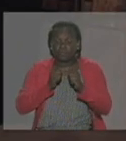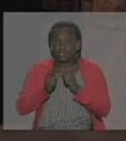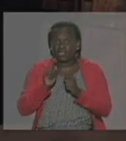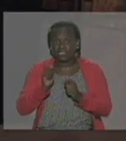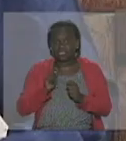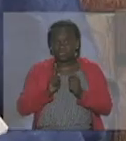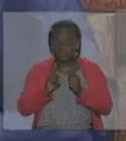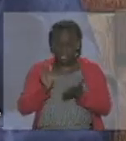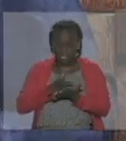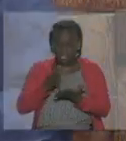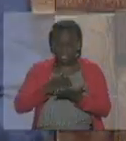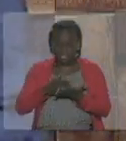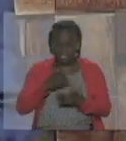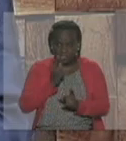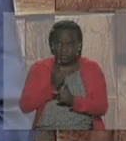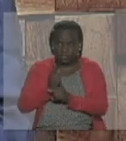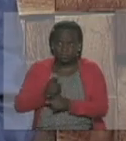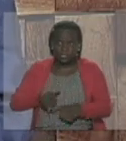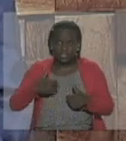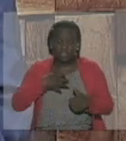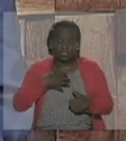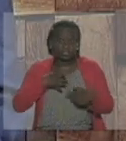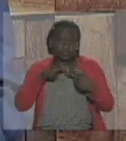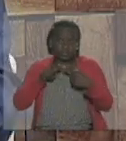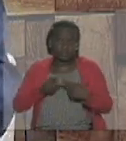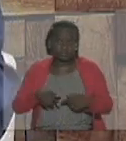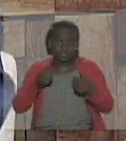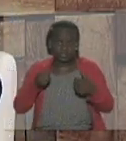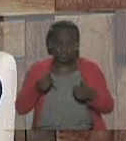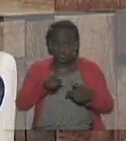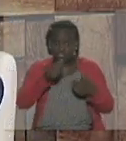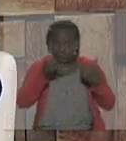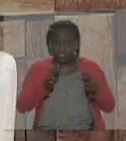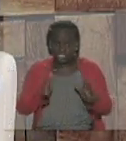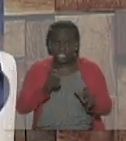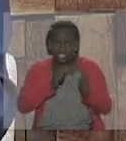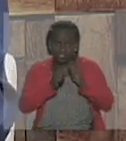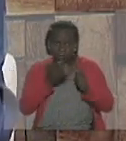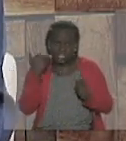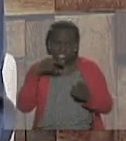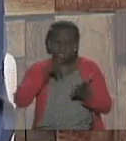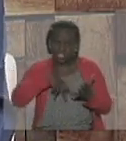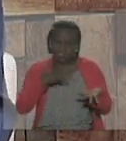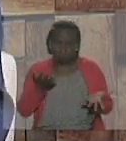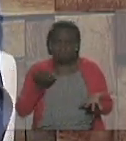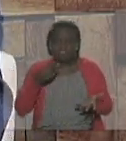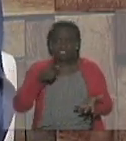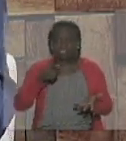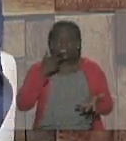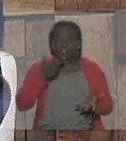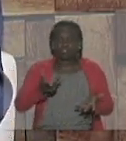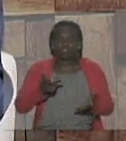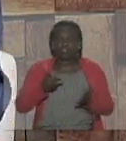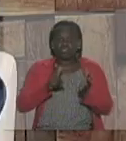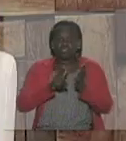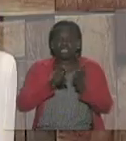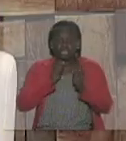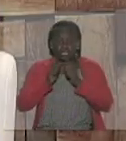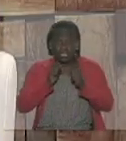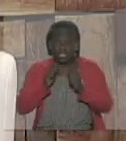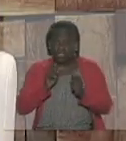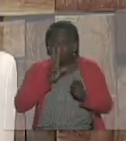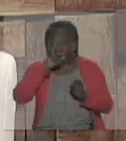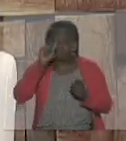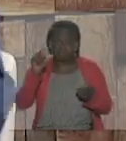tão jornalista se sente que no no livro você se encontrou um pouco mais e você até disse eu já li em alguma entrevista sua eu acho você falando que foi